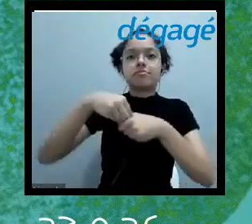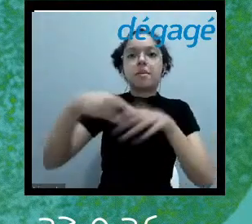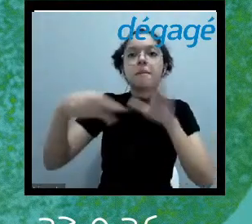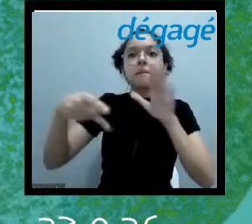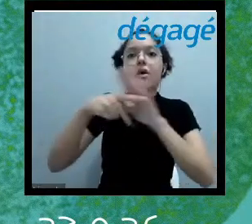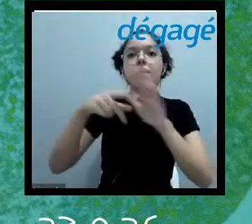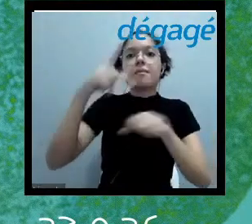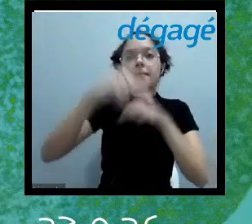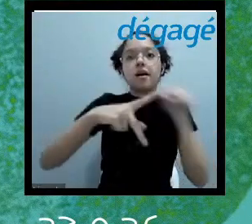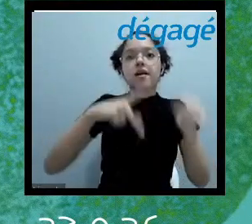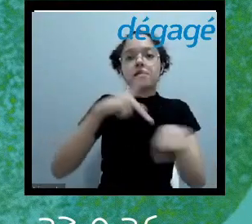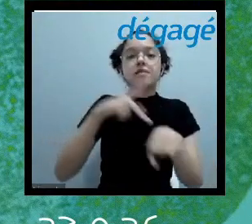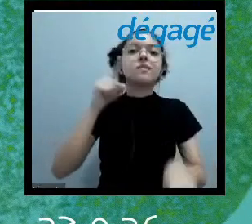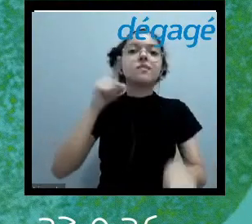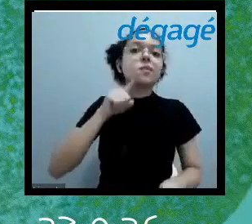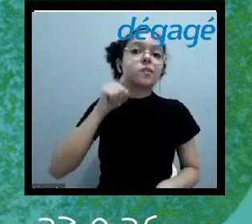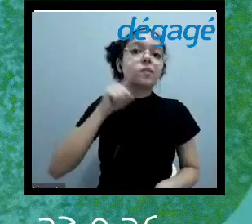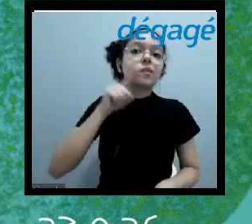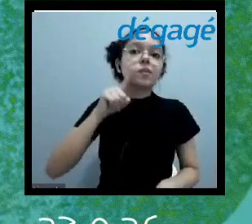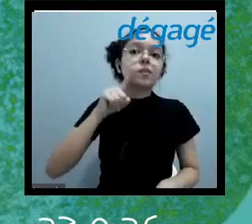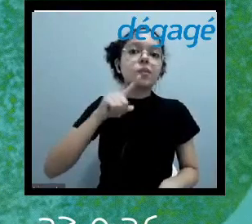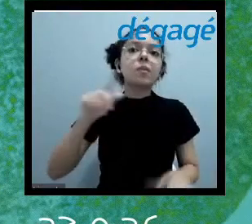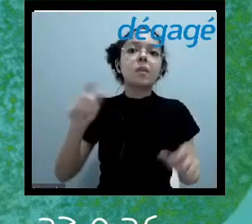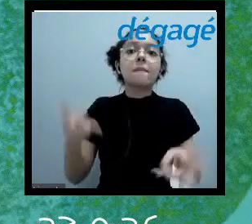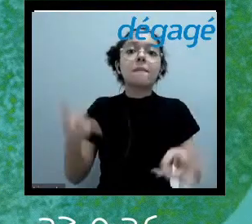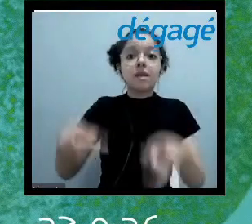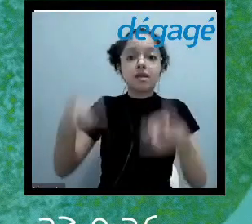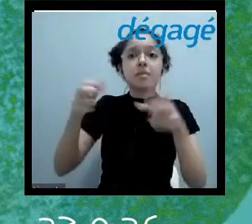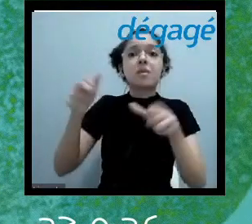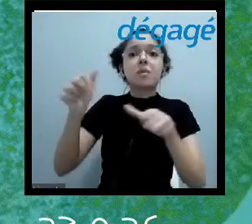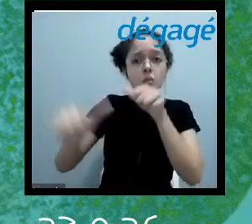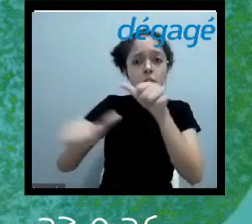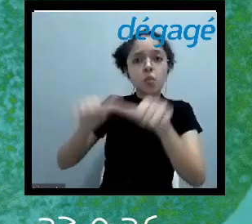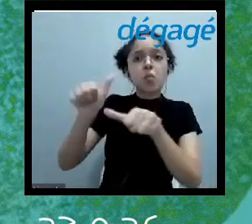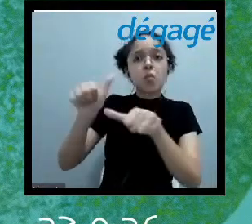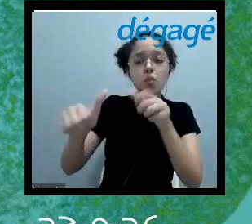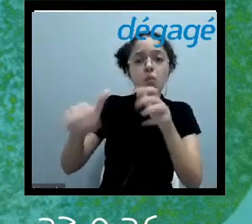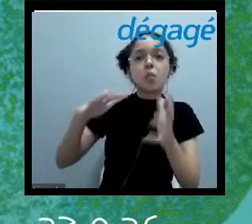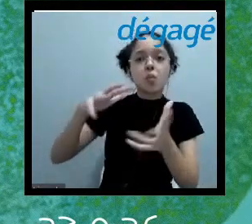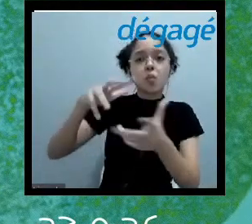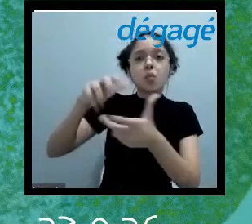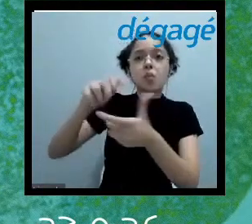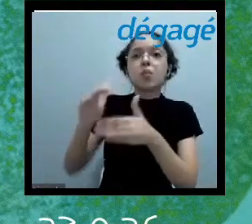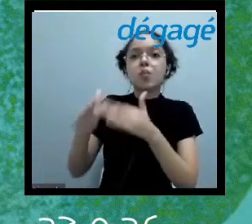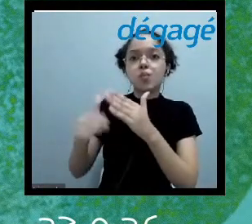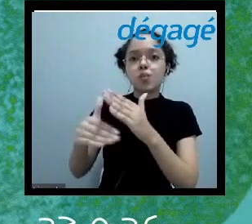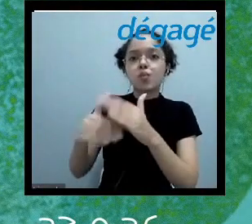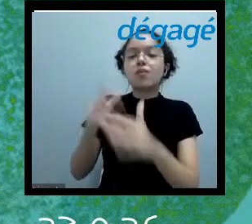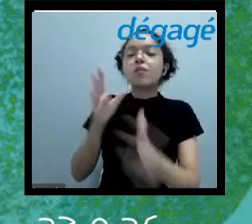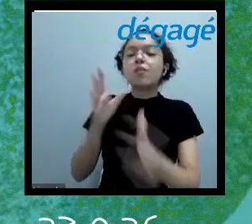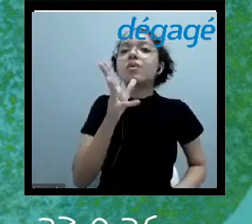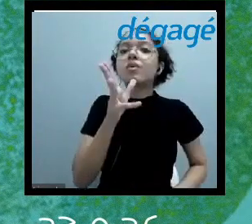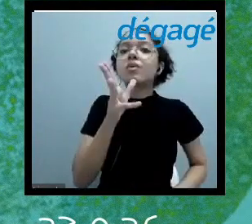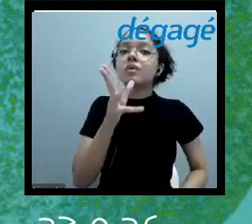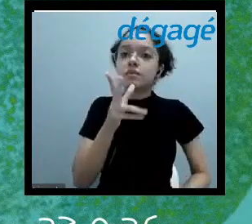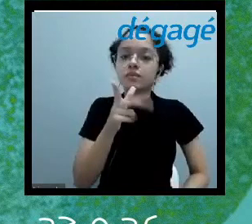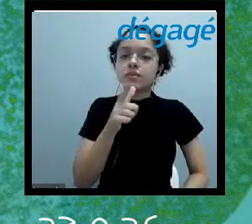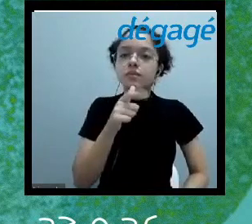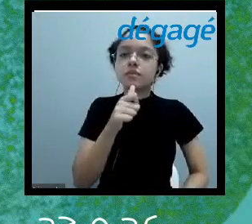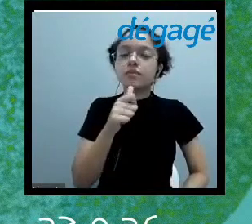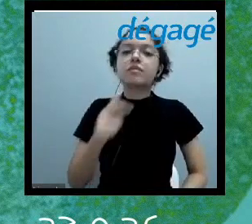vida, digamos assim, né? Saindo das trevas, se Deus quiser, né? Digamos assim. Mas outra